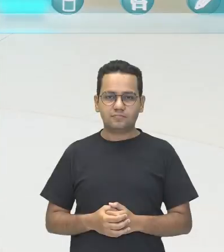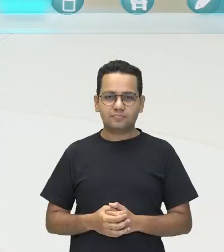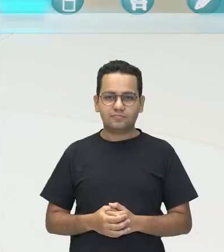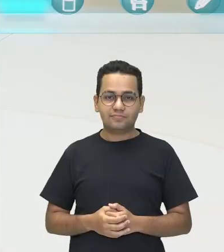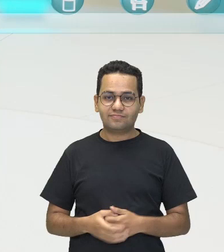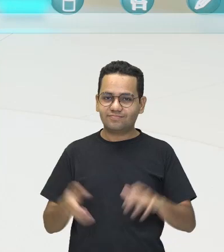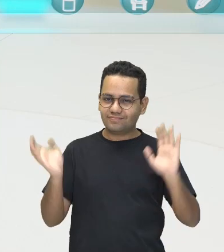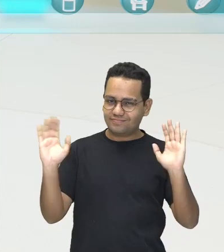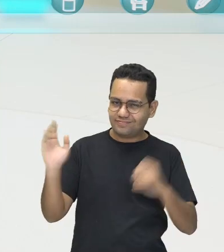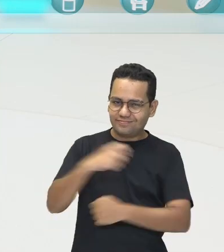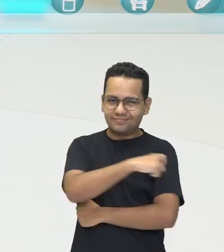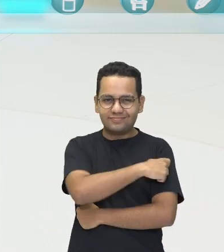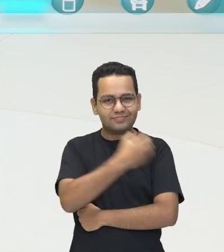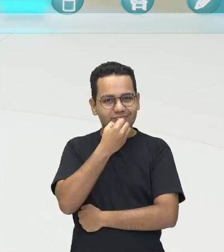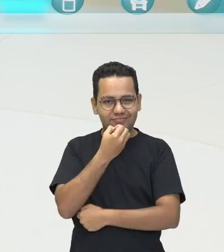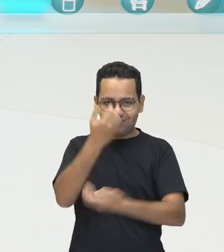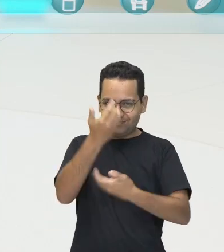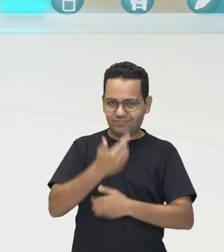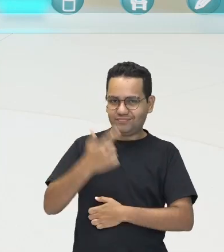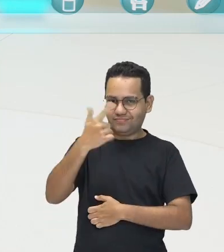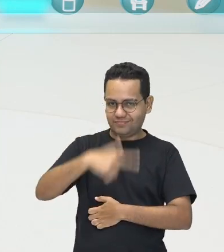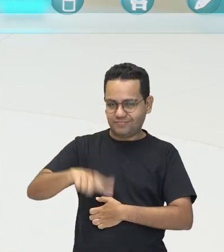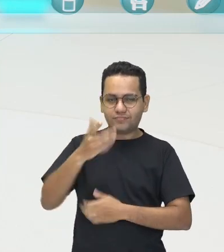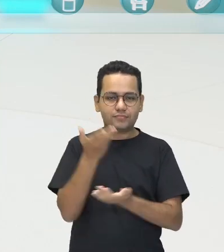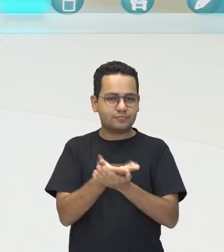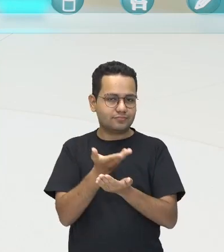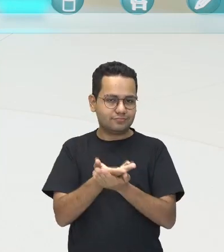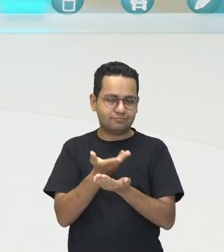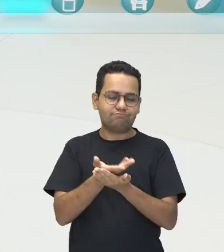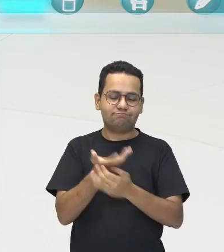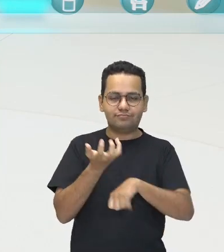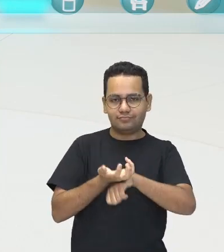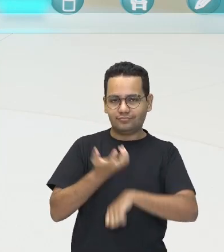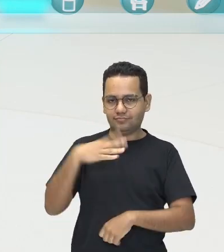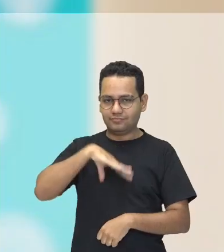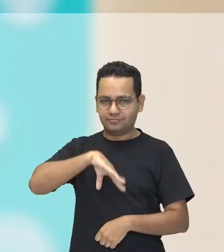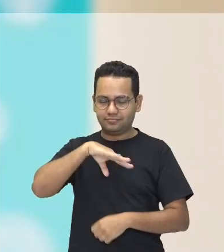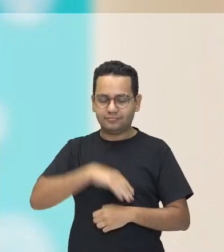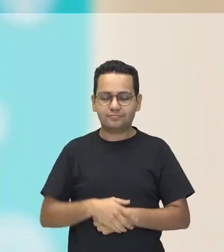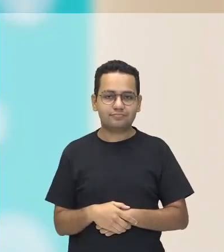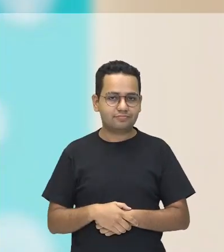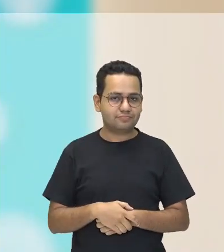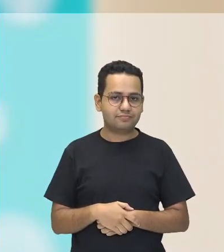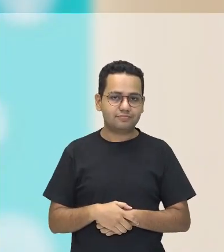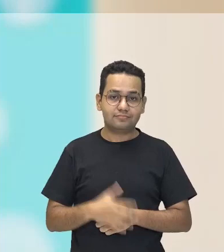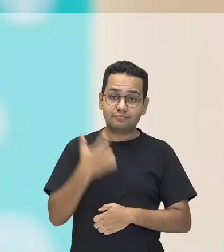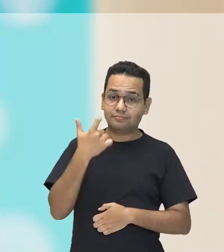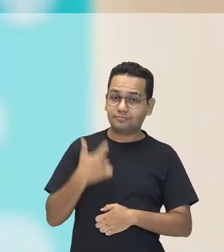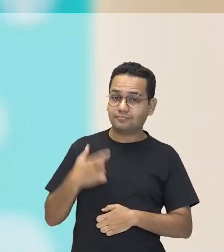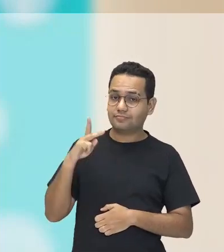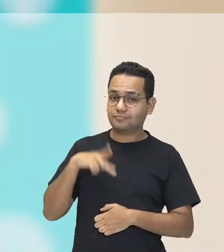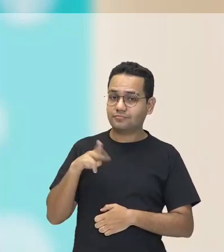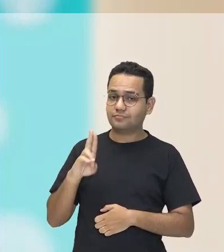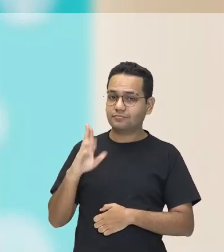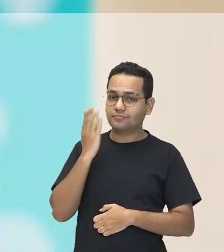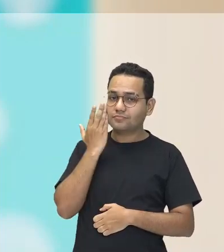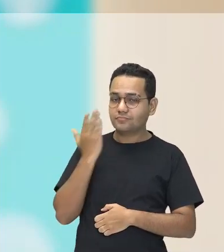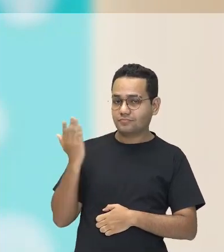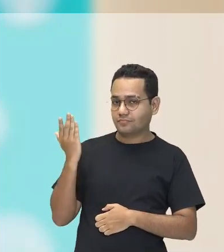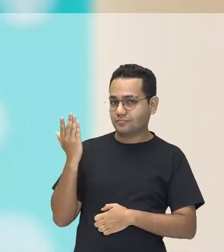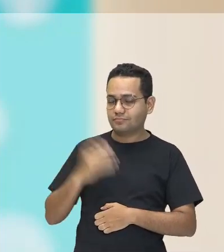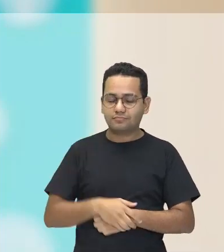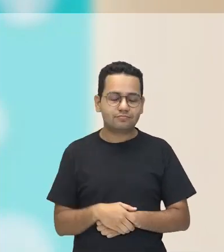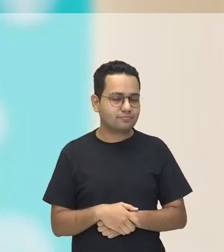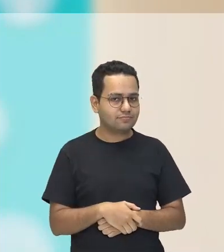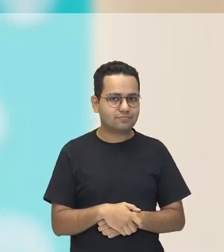Olá, alunos! Sejam bem-vindos a mais uma aula de língua portuguesa. Eu sou Milena Marães, professora de língua